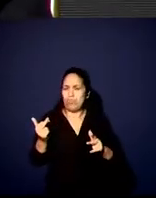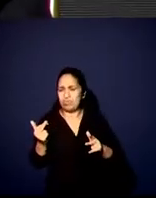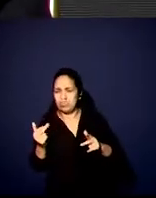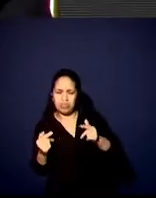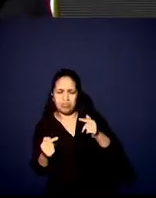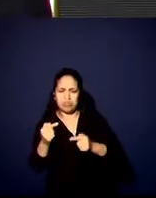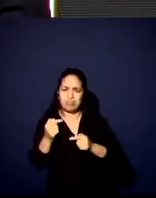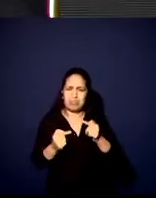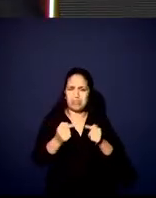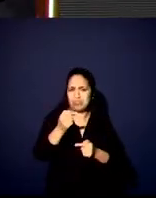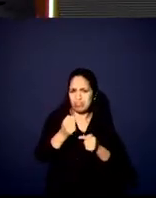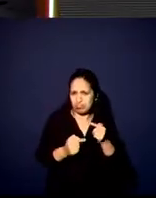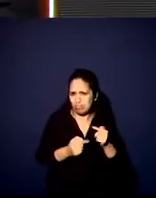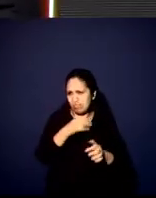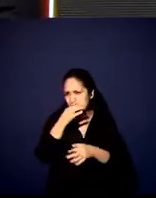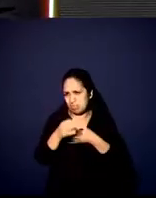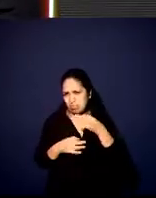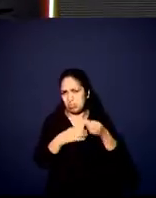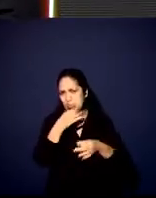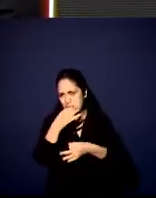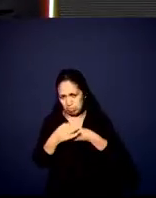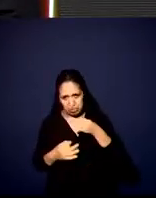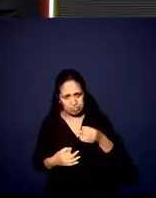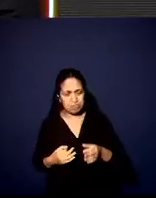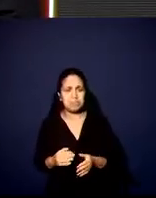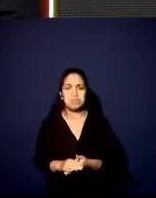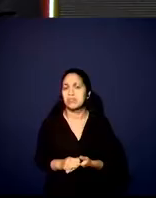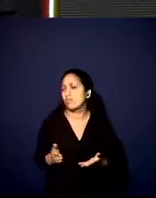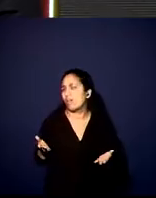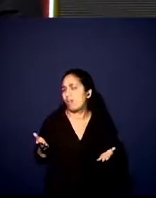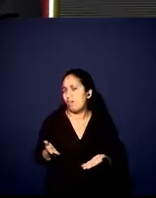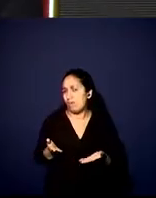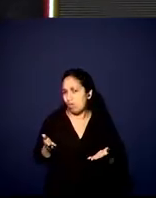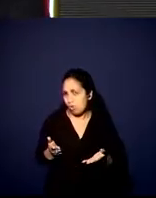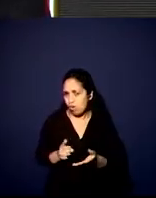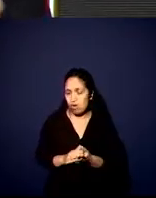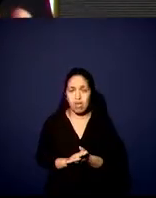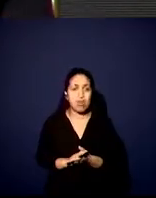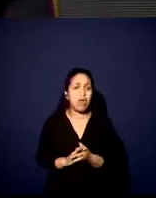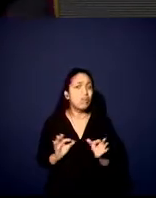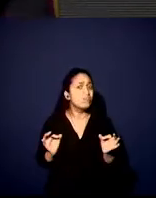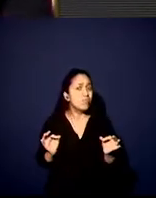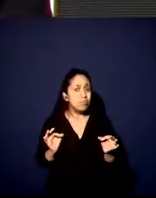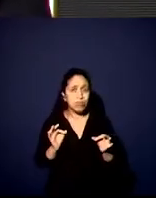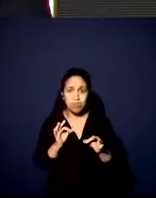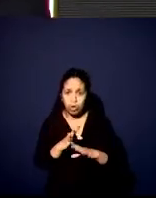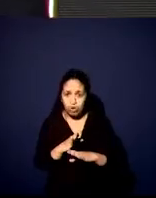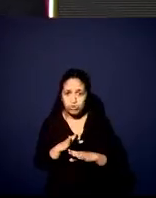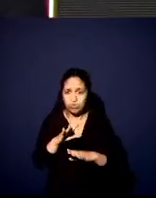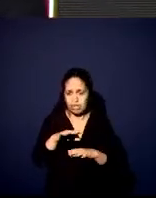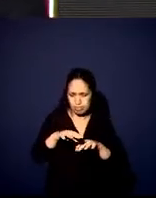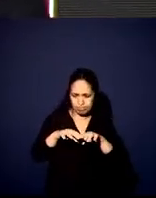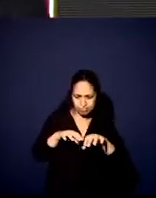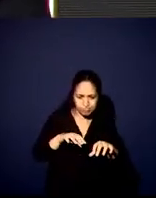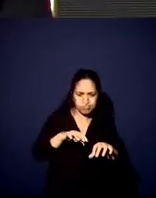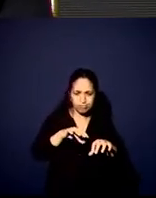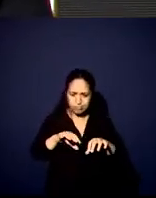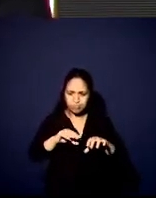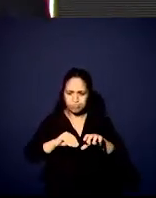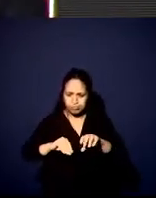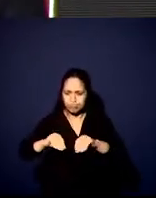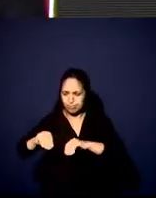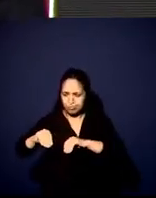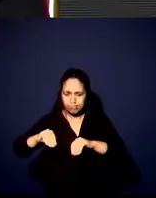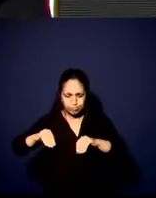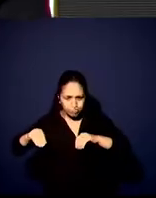muitas discussões que agora Elas serão colocadas definitivamente nos seus lugares com amplitude